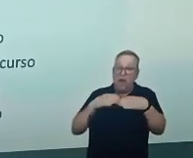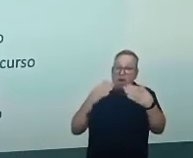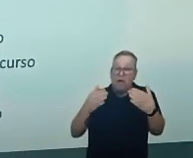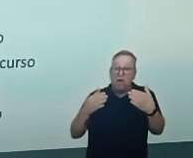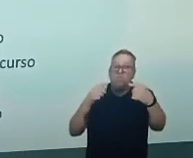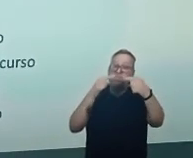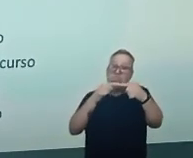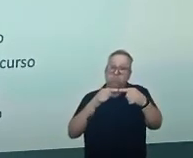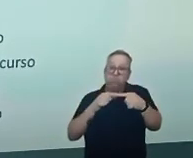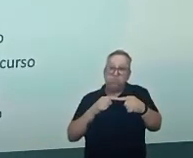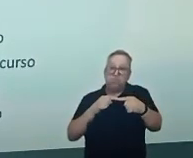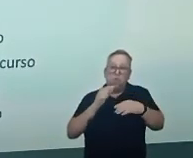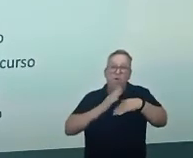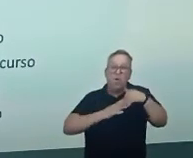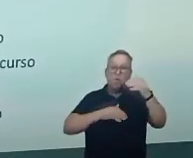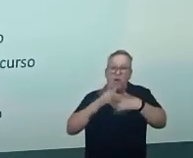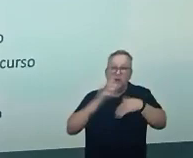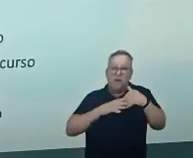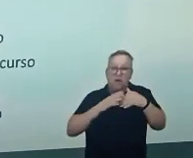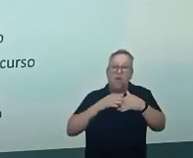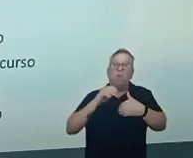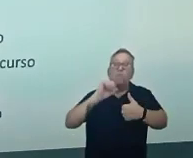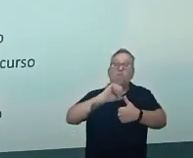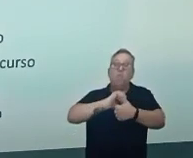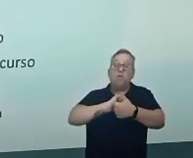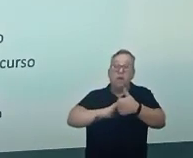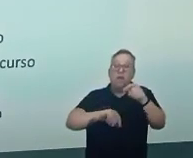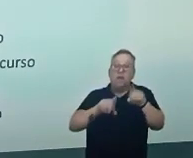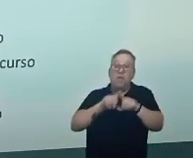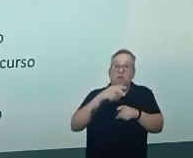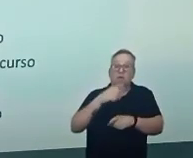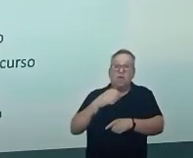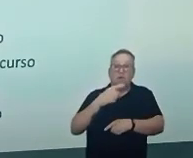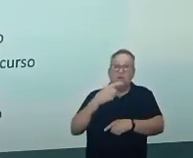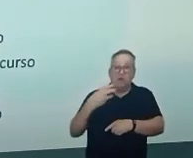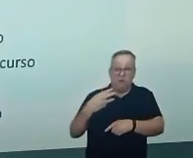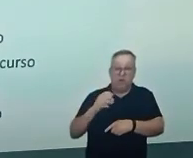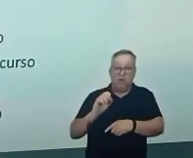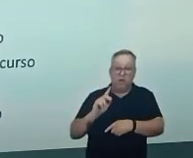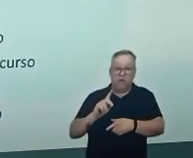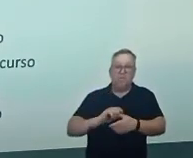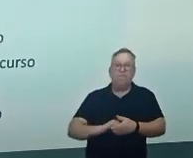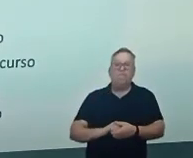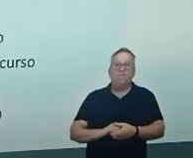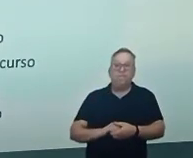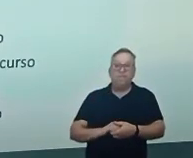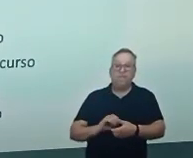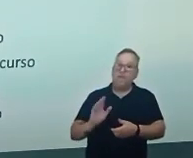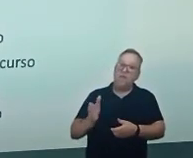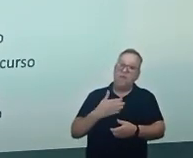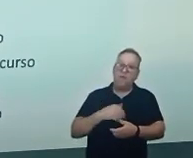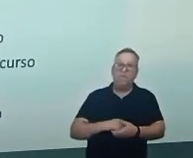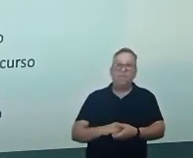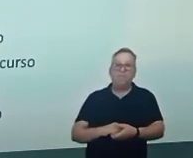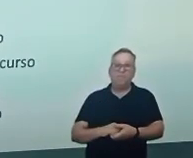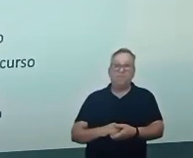de acordo com a habilitação e qualificação na 213, tá bom? Então, vamos lá, pode